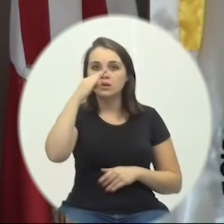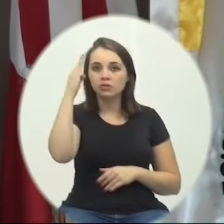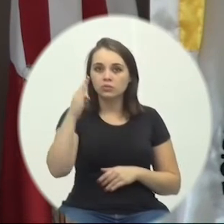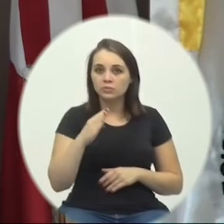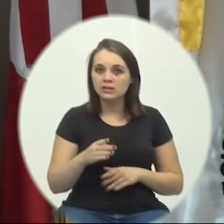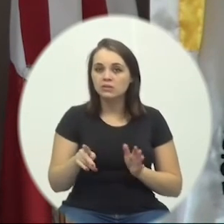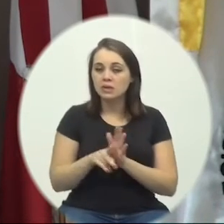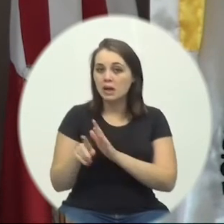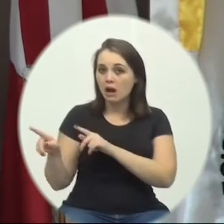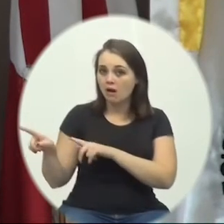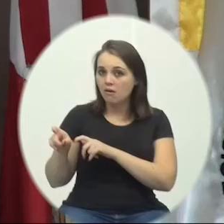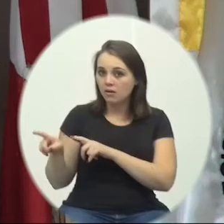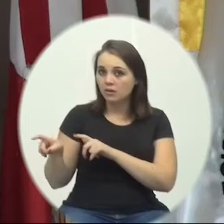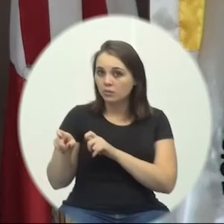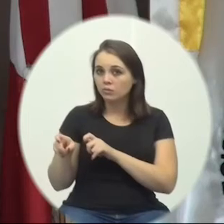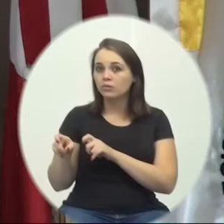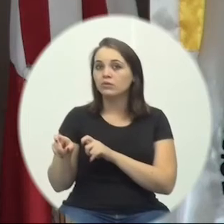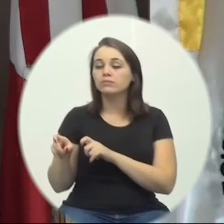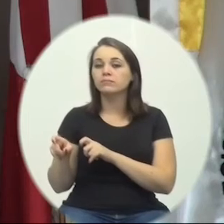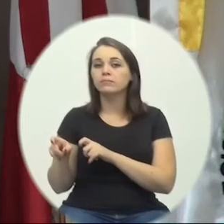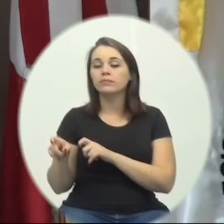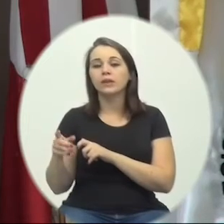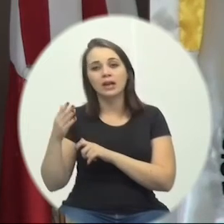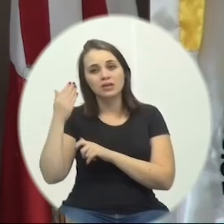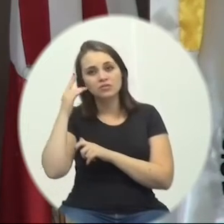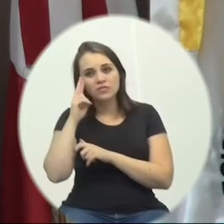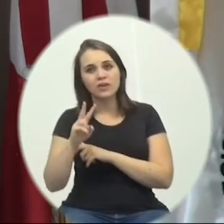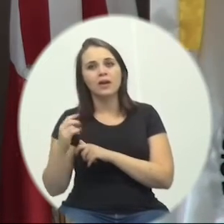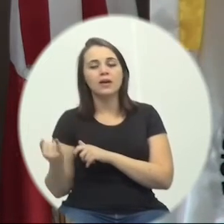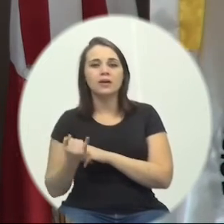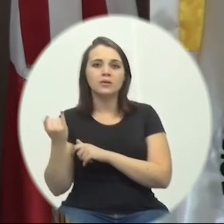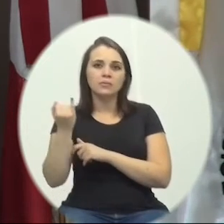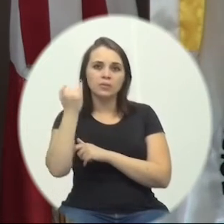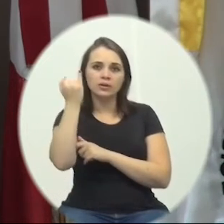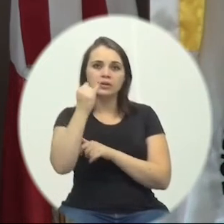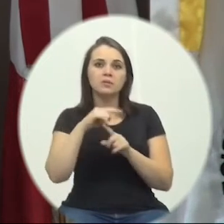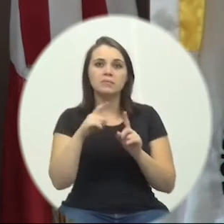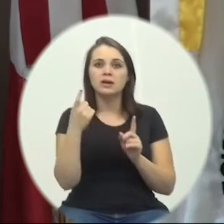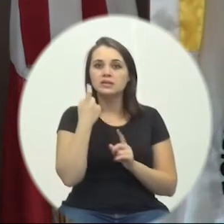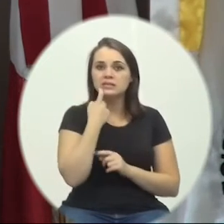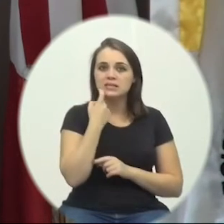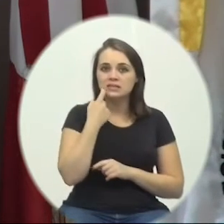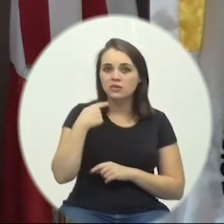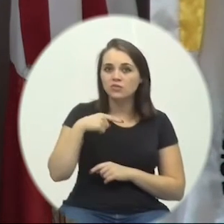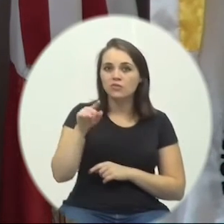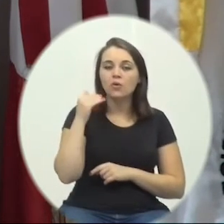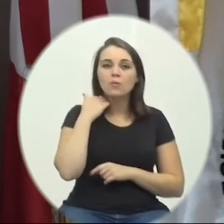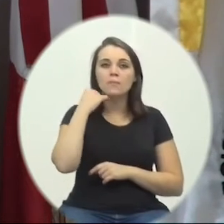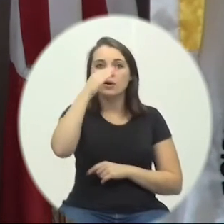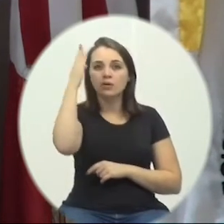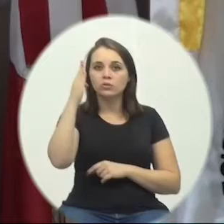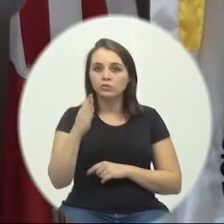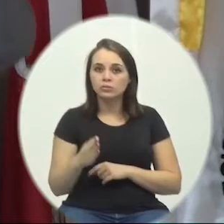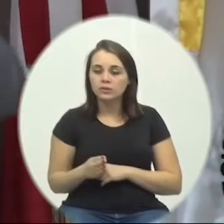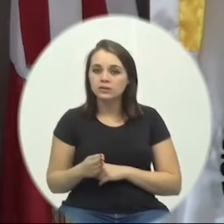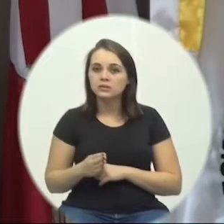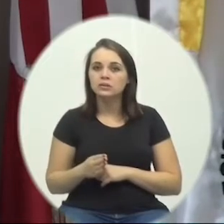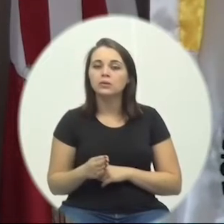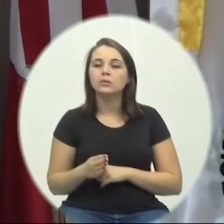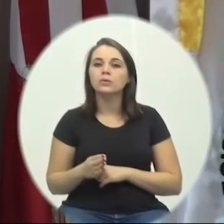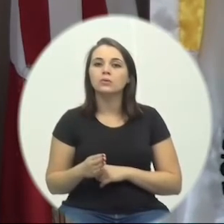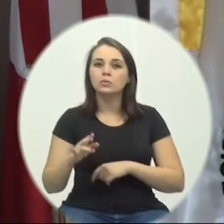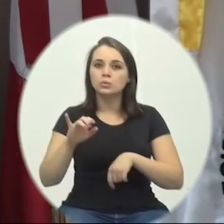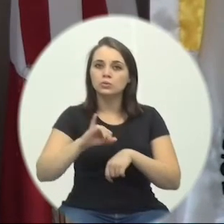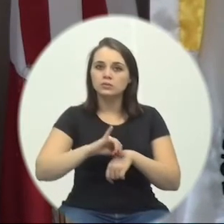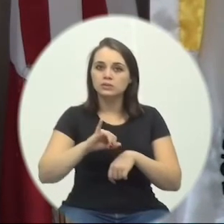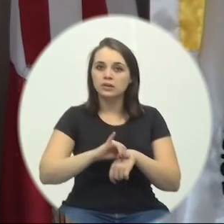agricultor. A gente sabe da importância. Agora, eu fui sexta-feira usar o Banco do Brasil ali na antiga agência BESC e